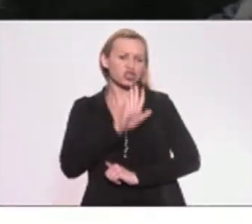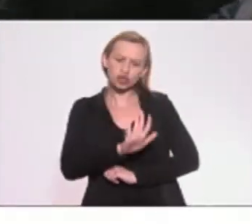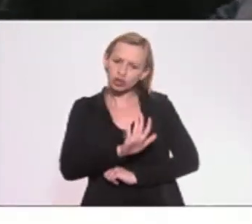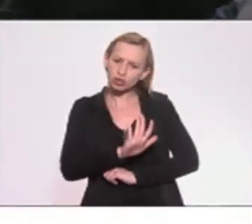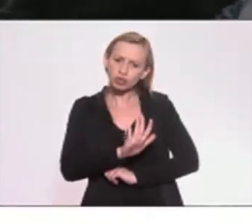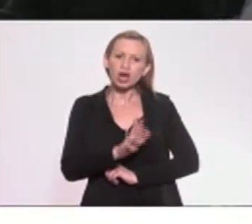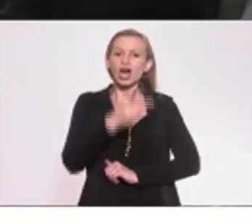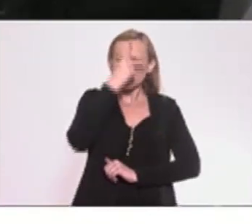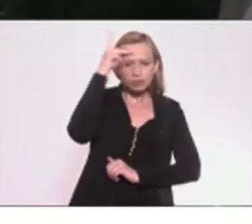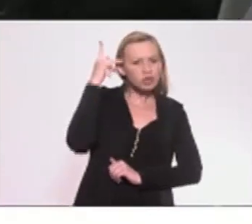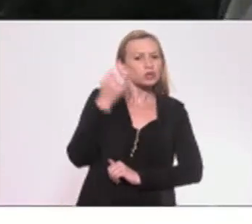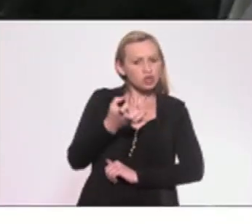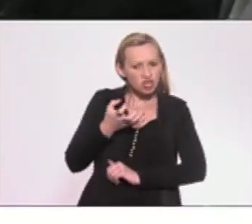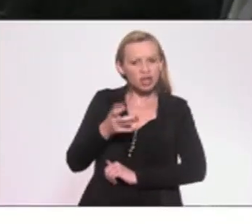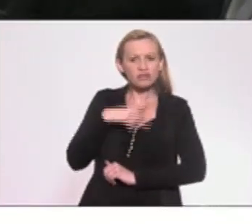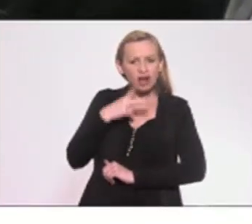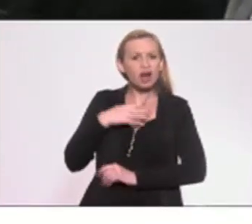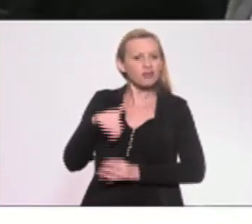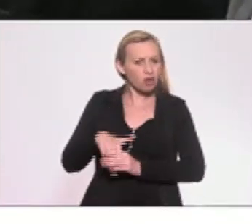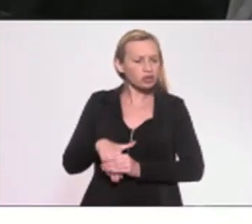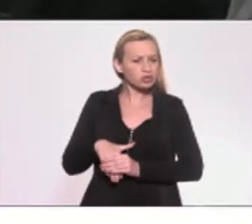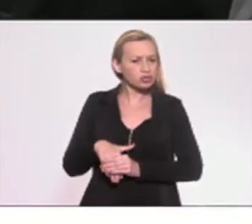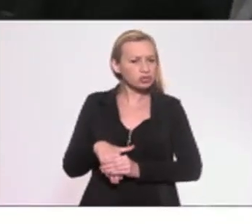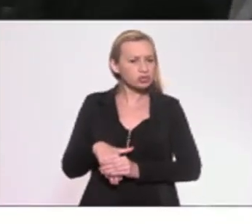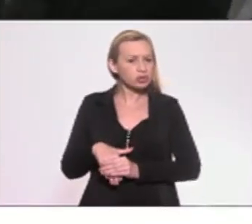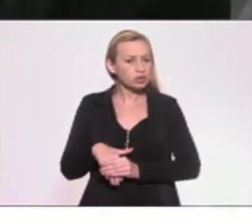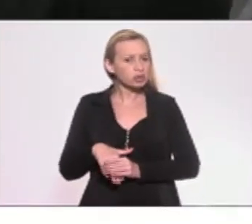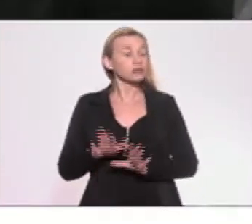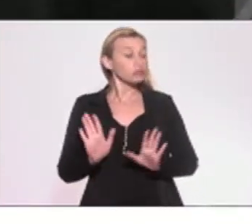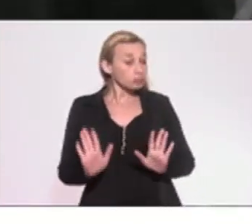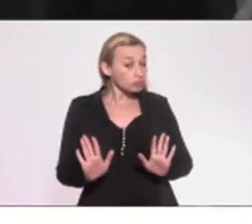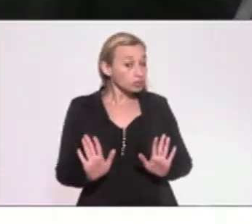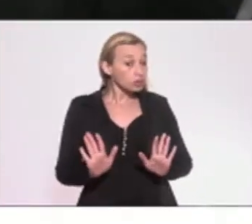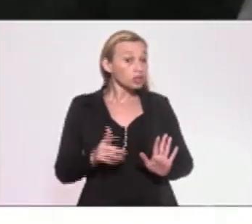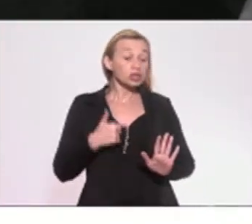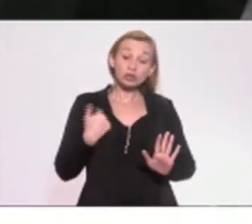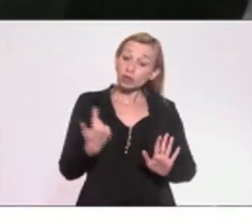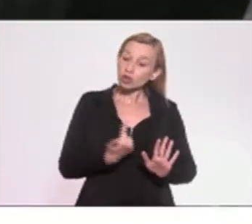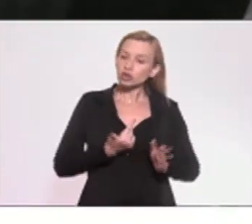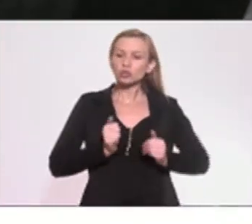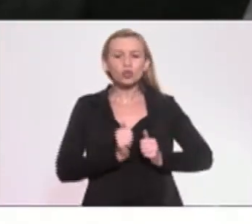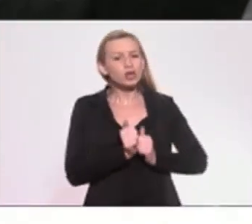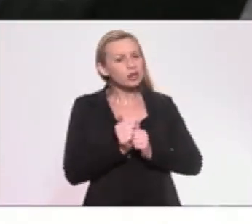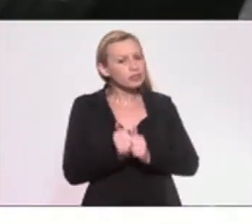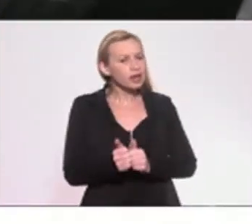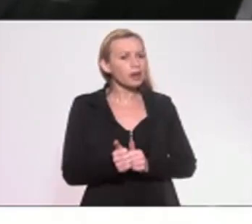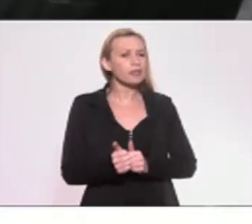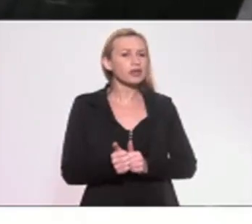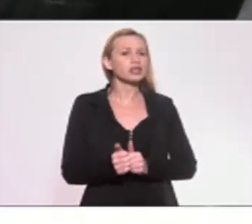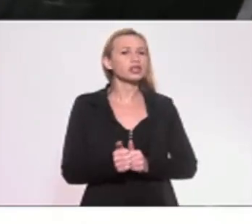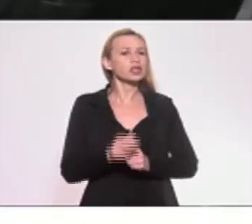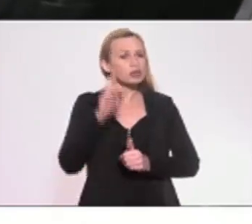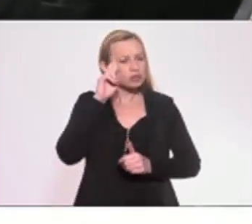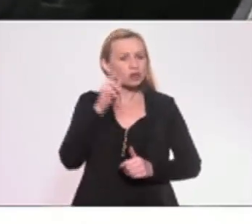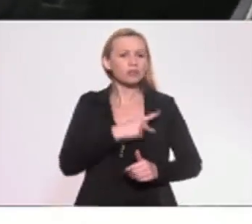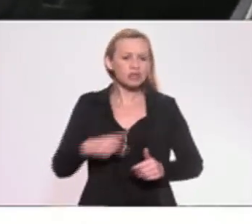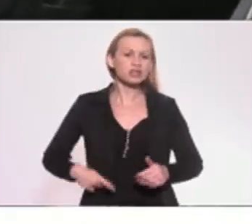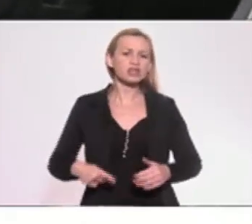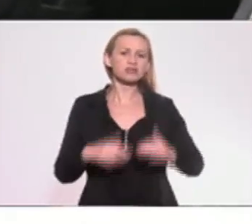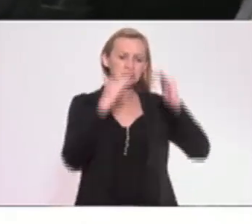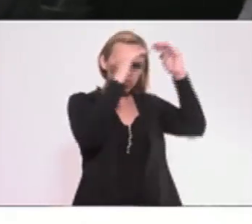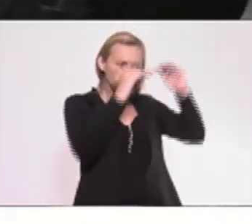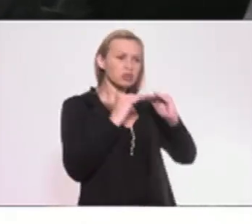As pessoas querem declarar voto. Então nós ainda estamos no encaminhamento e Vossa Excelência tem que